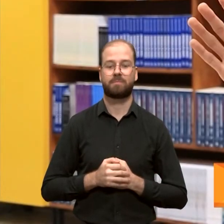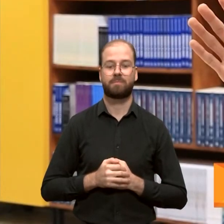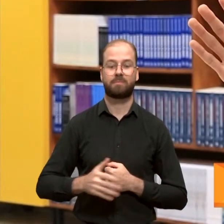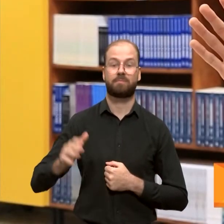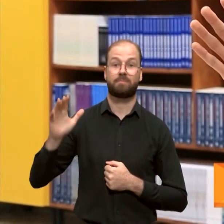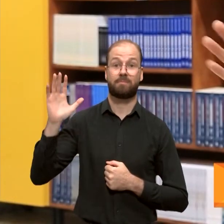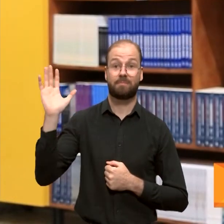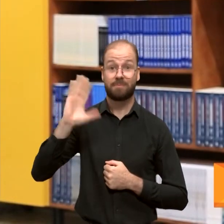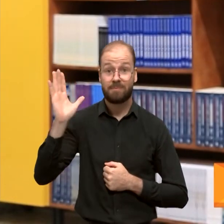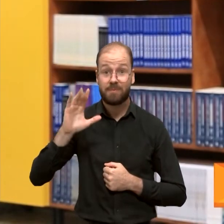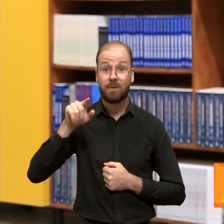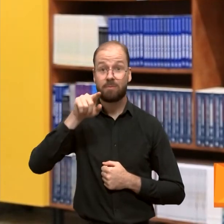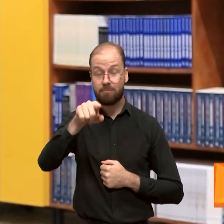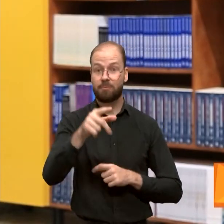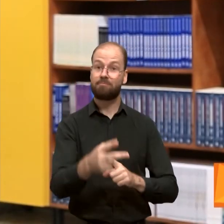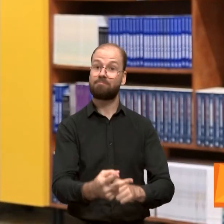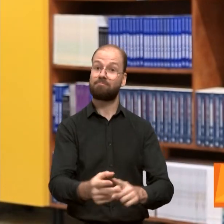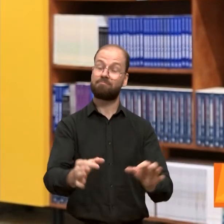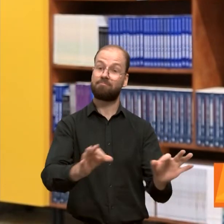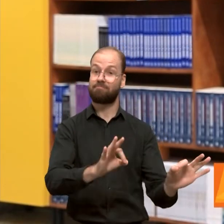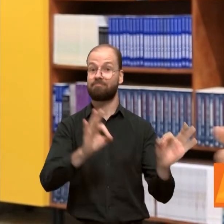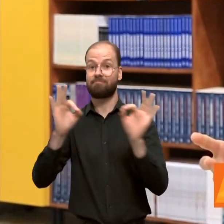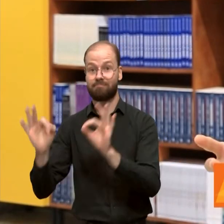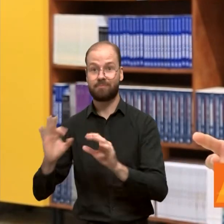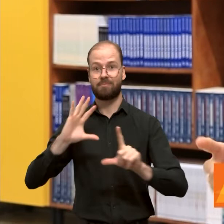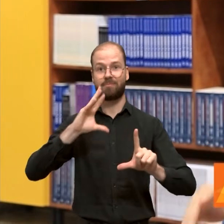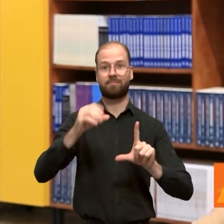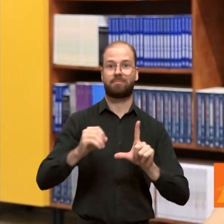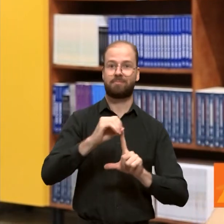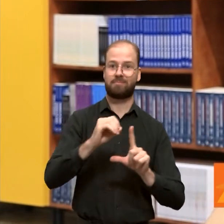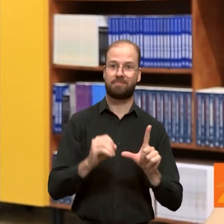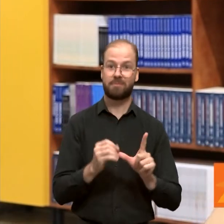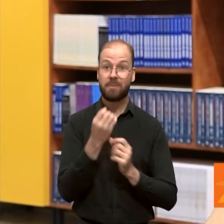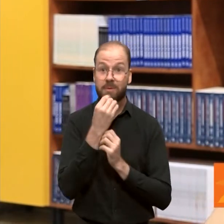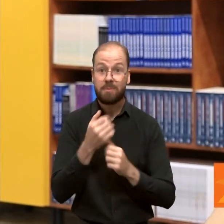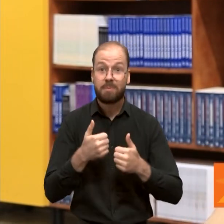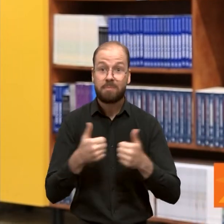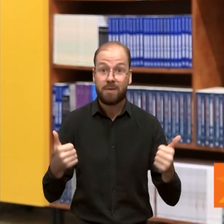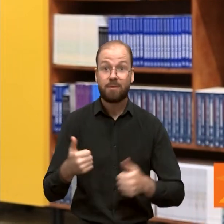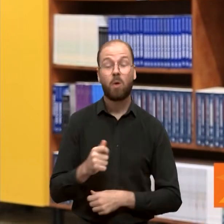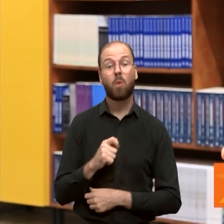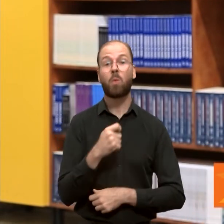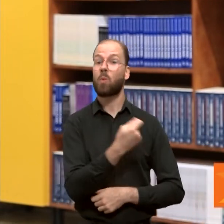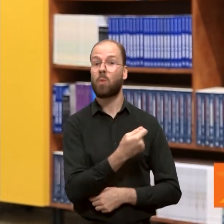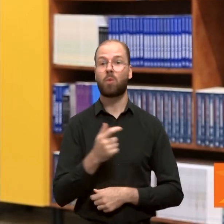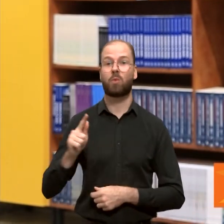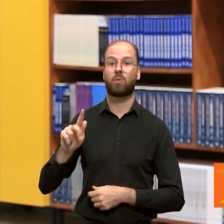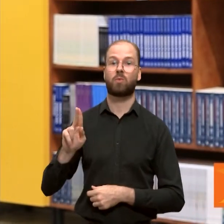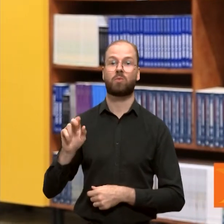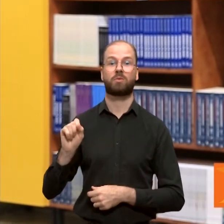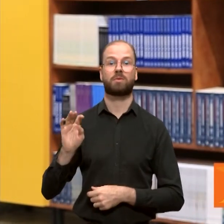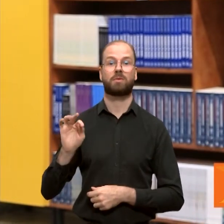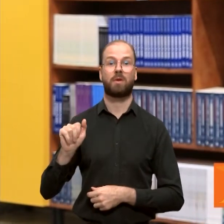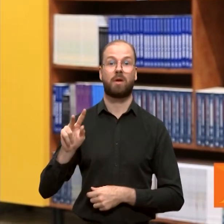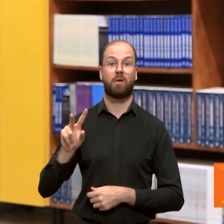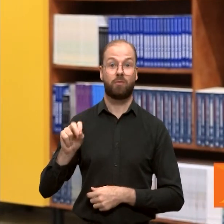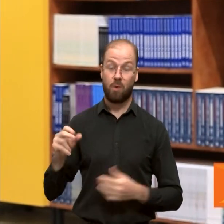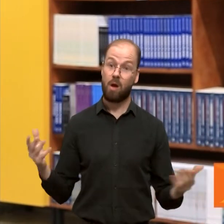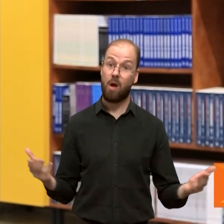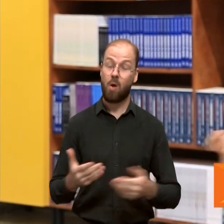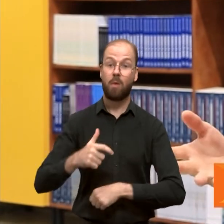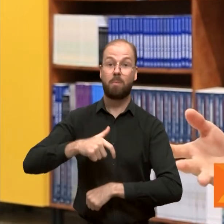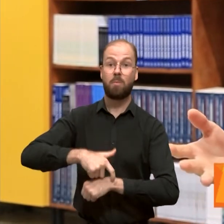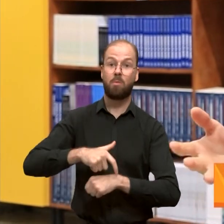Olá para você que acompanha o Mundo UFG, como vai? Tudo bem? Eu sou Gustavo Soares e chegou o momento de eu te sugerir os